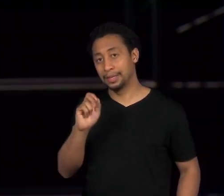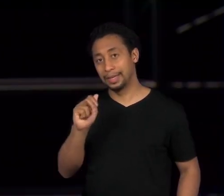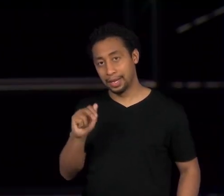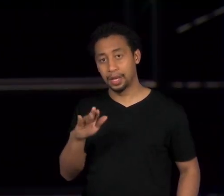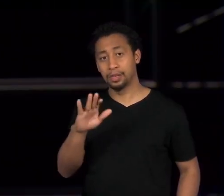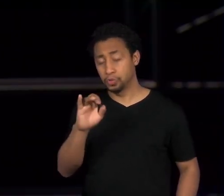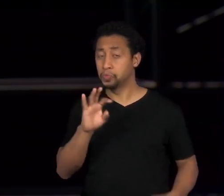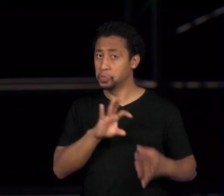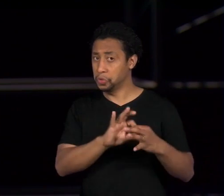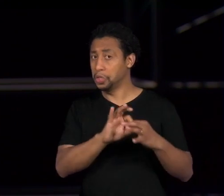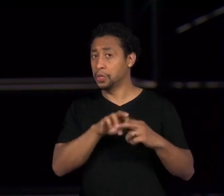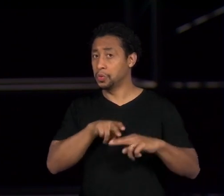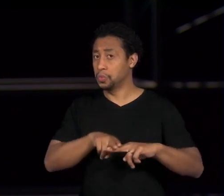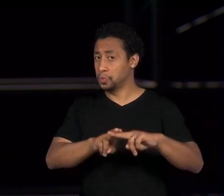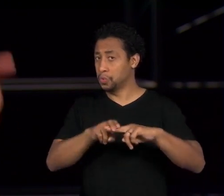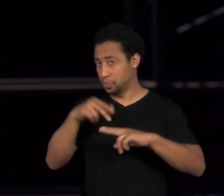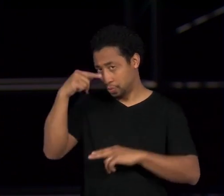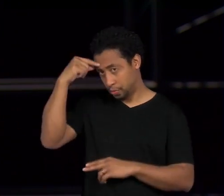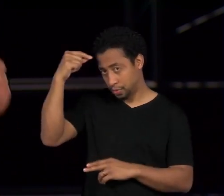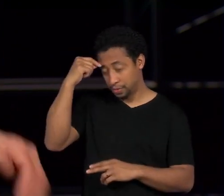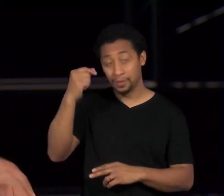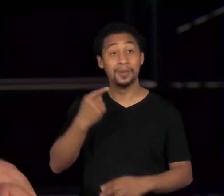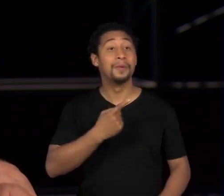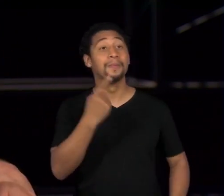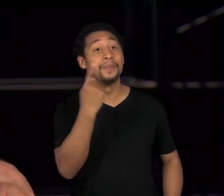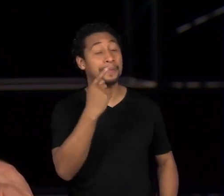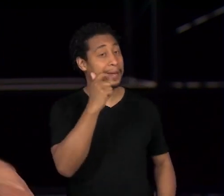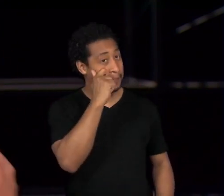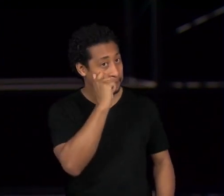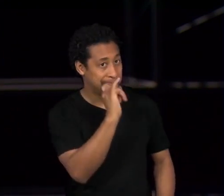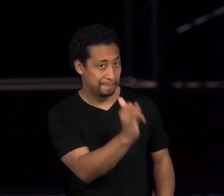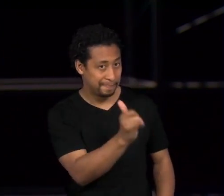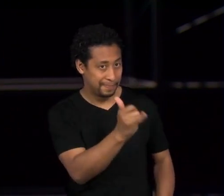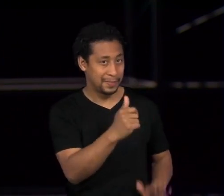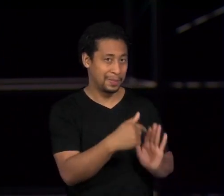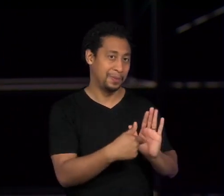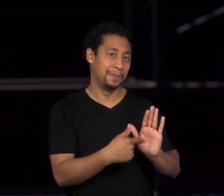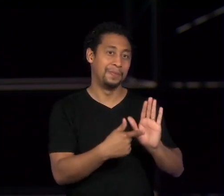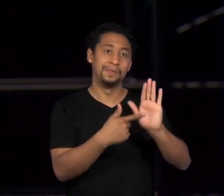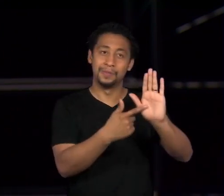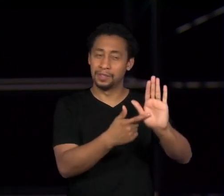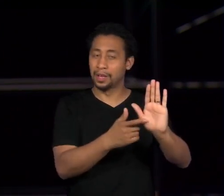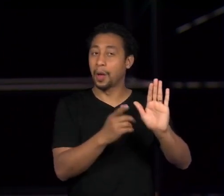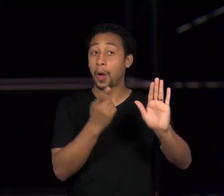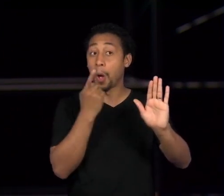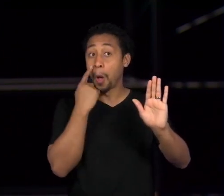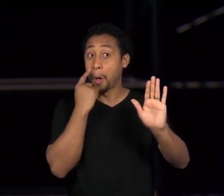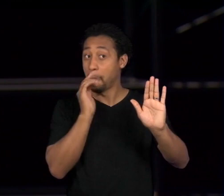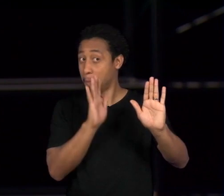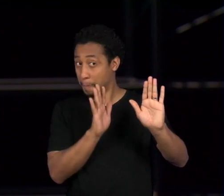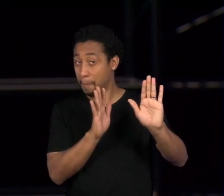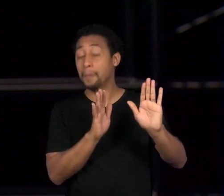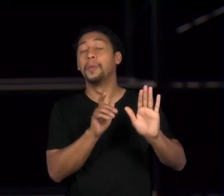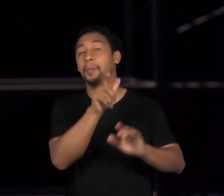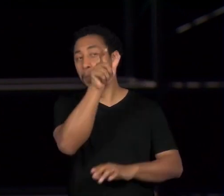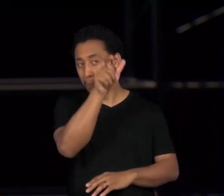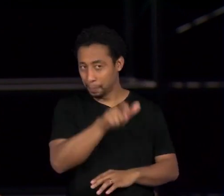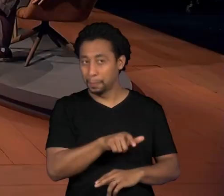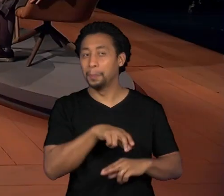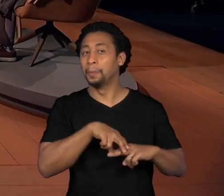perfeito agora o primeiro depoimento que nós temos para te mostrar não é do Ariano mas é de um